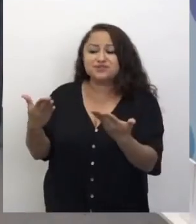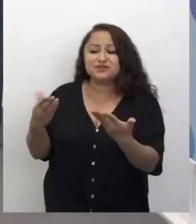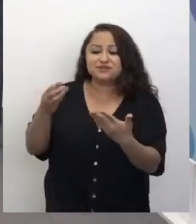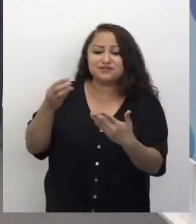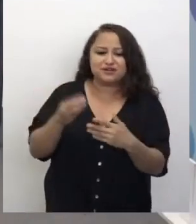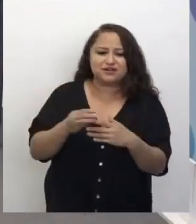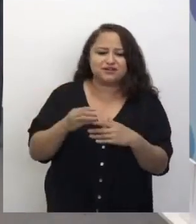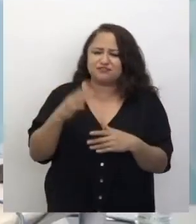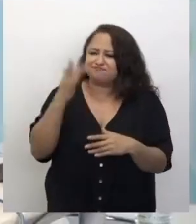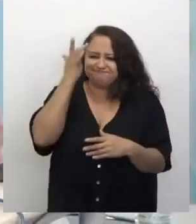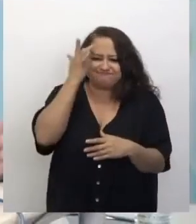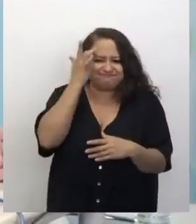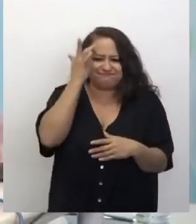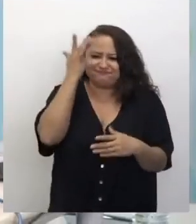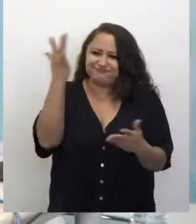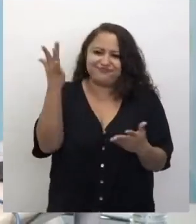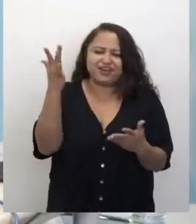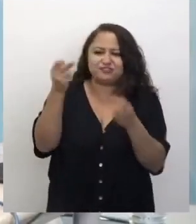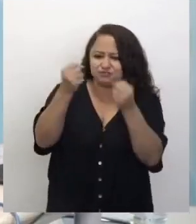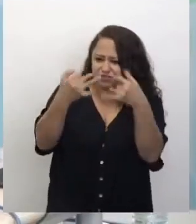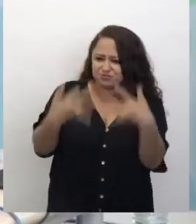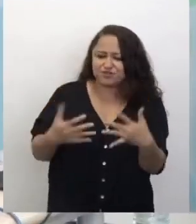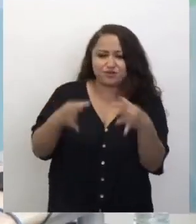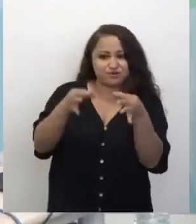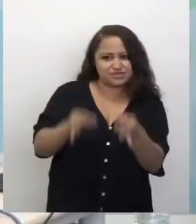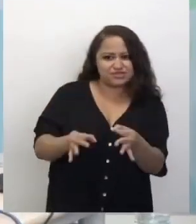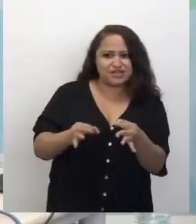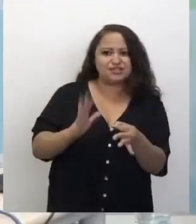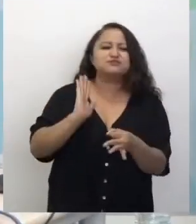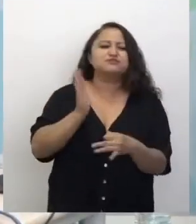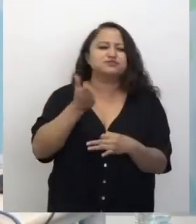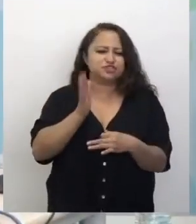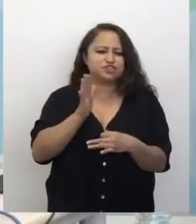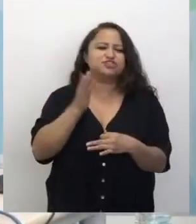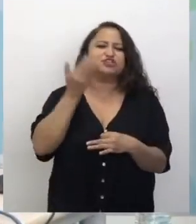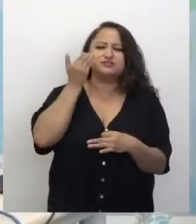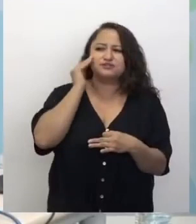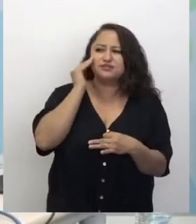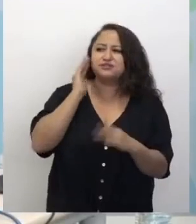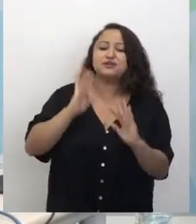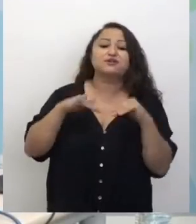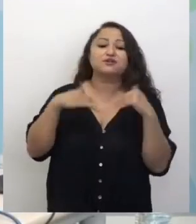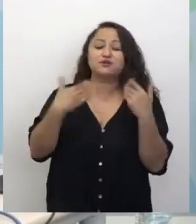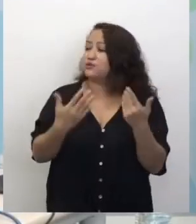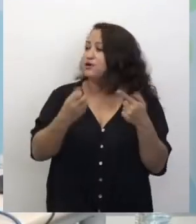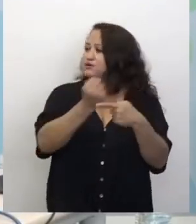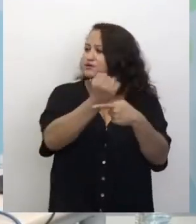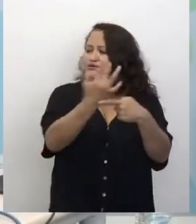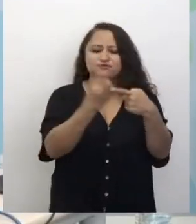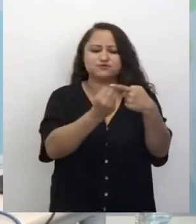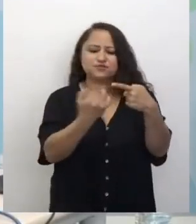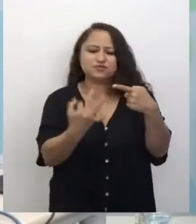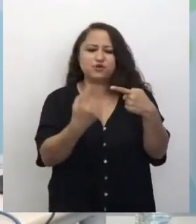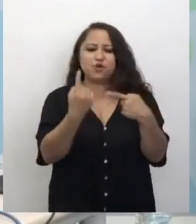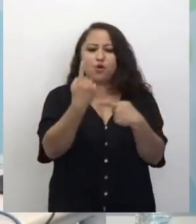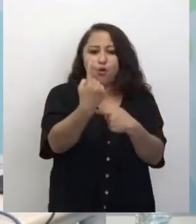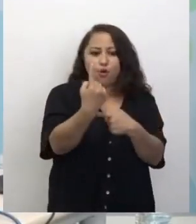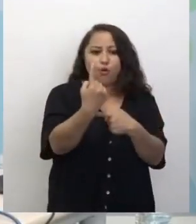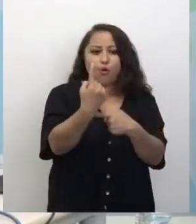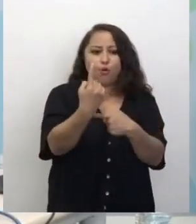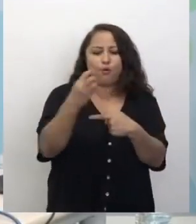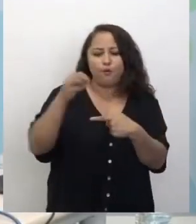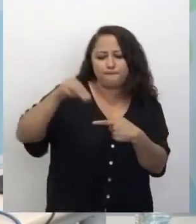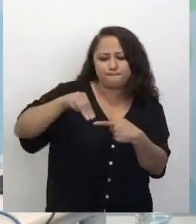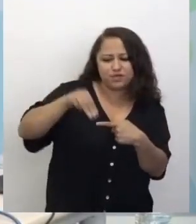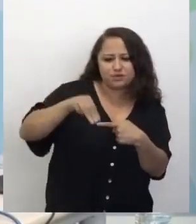tá muito fácil, porque você explicou direitinho, olhou para ela, já dá para bater o olho e já saber qual é a função. Então, eu vou dar 1 minuto só para dar tempo de eu anotar alguns nomes